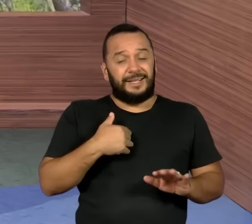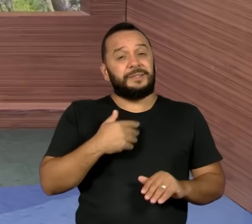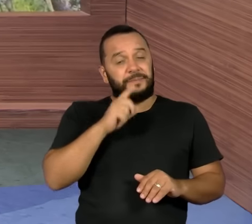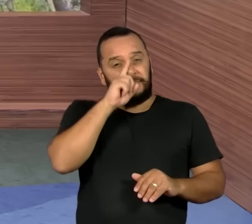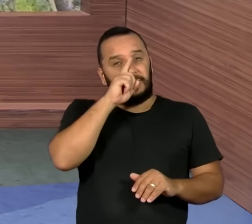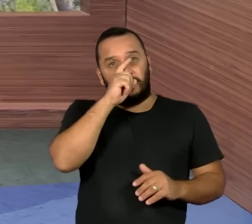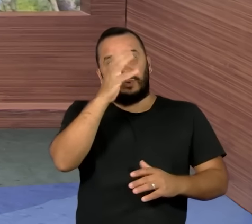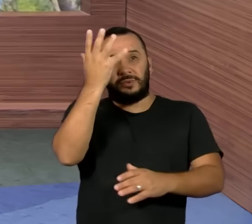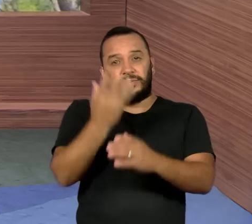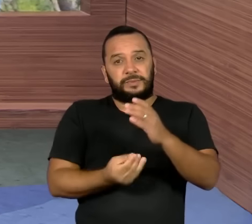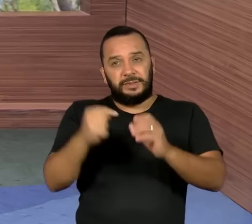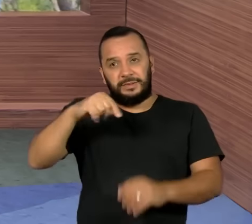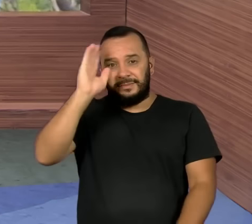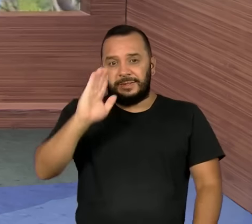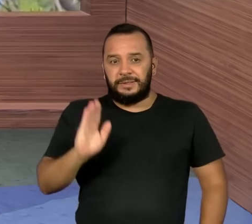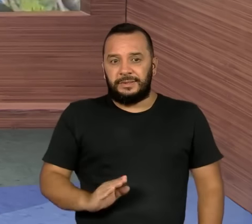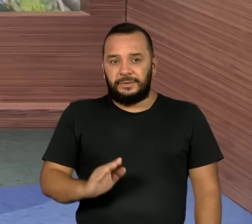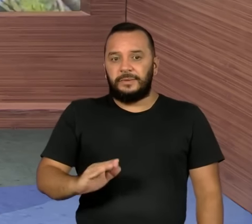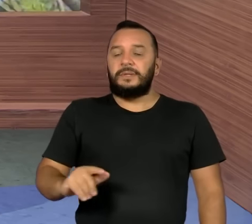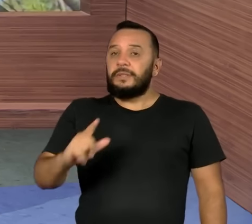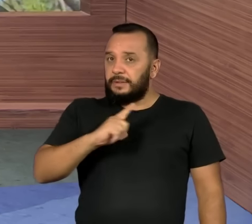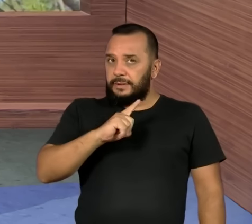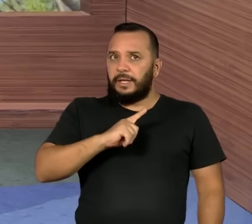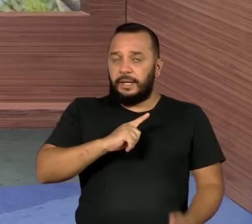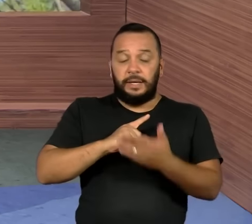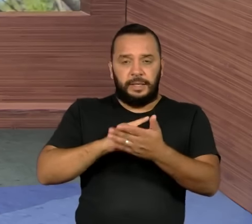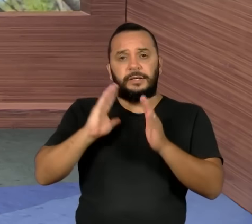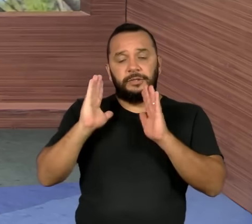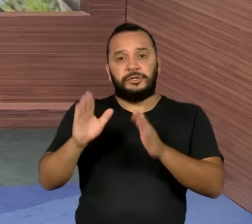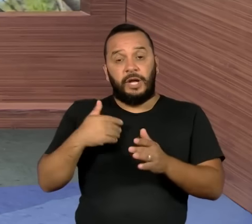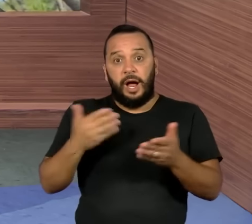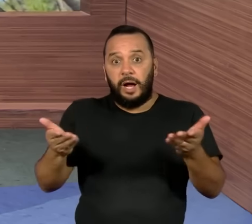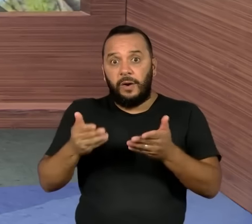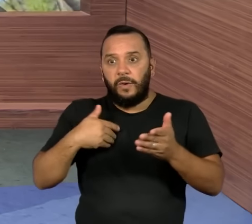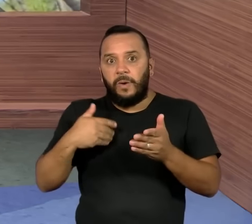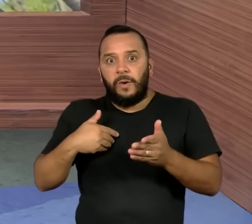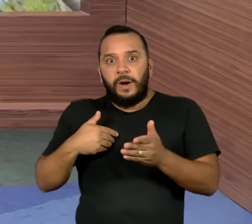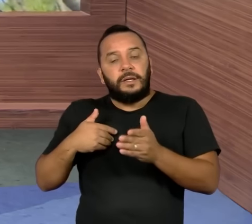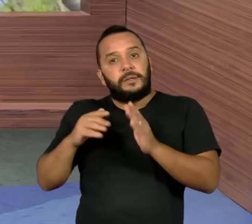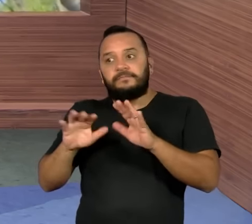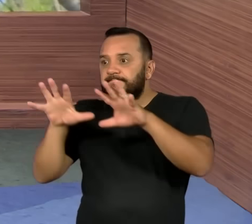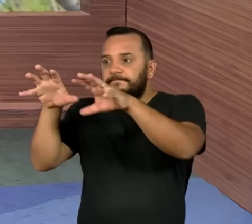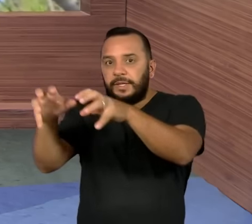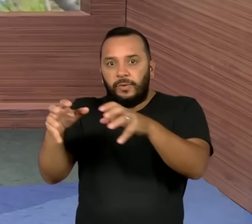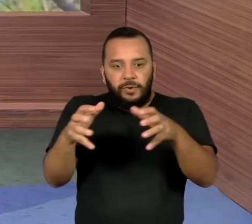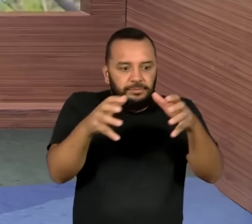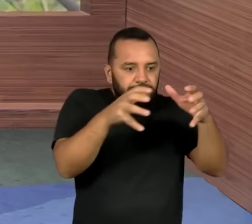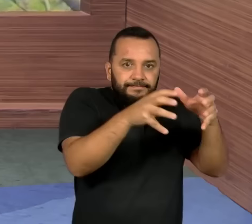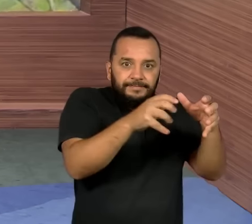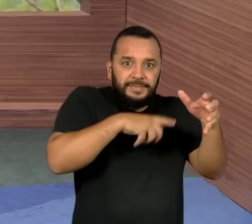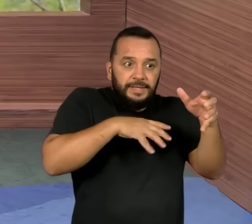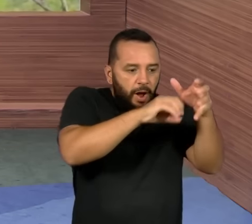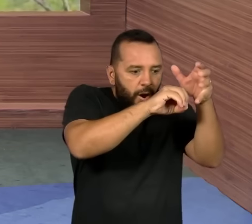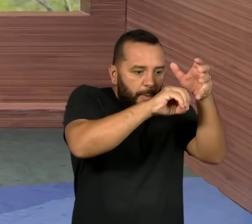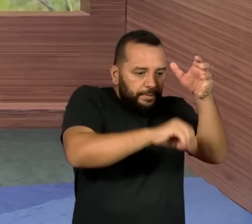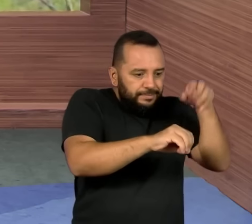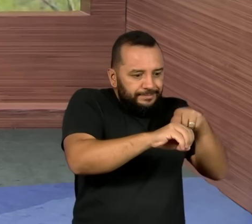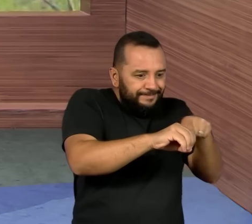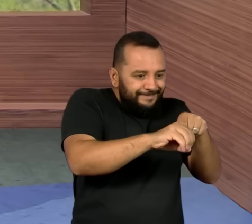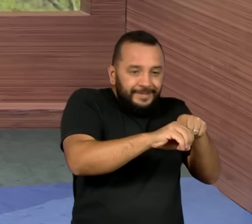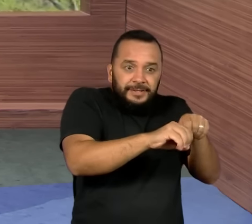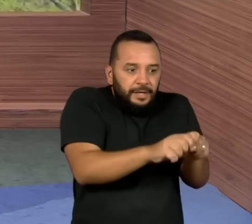Graças a um programa de resgate e reprodução em cativeiro no interior paulista, a espécie está voltando a viver em